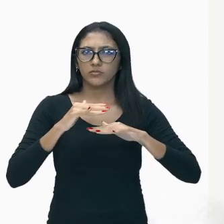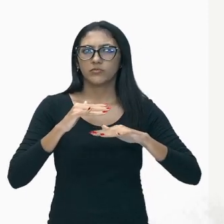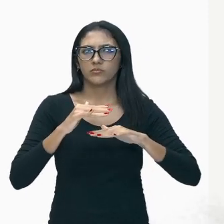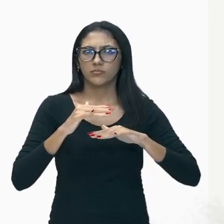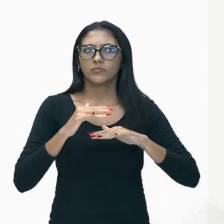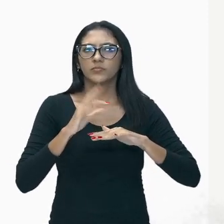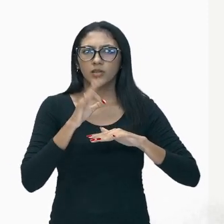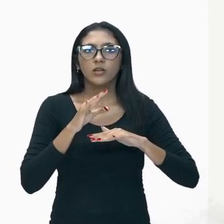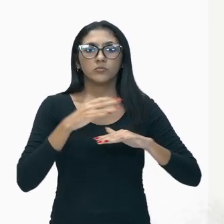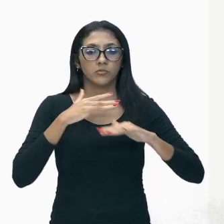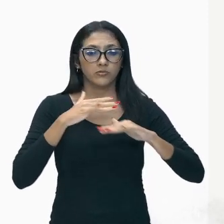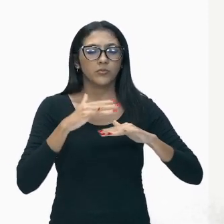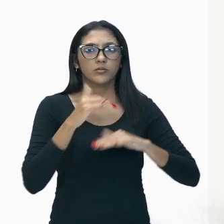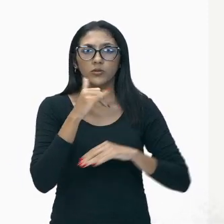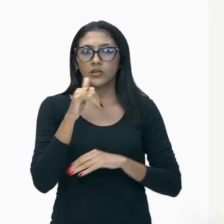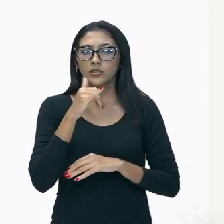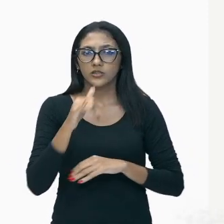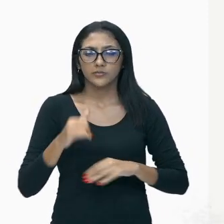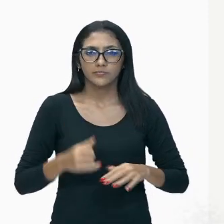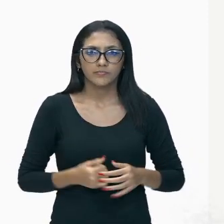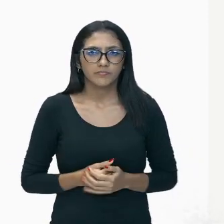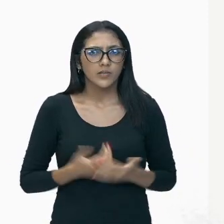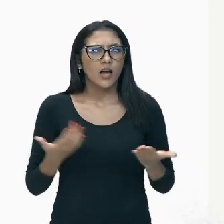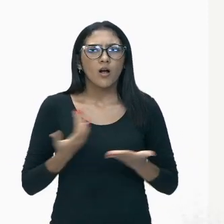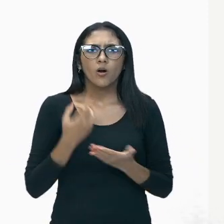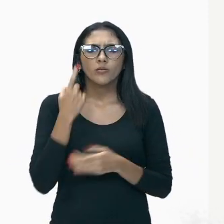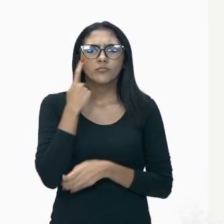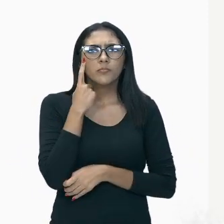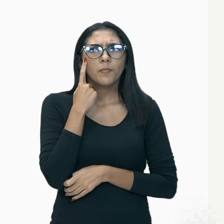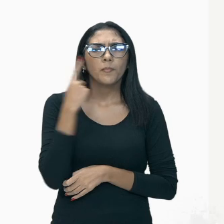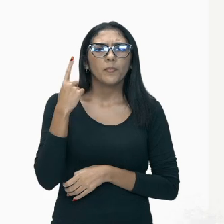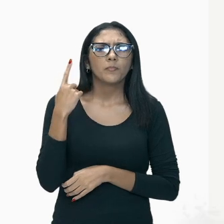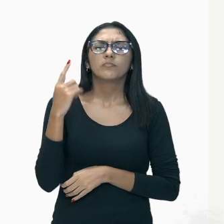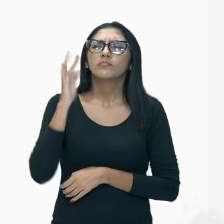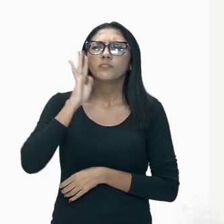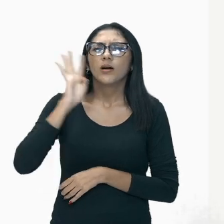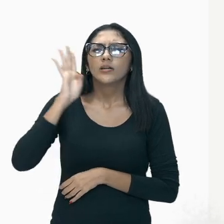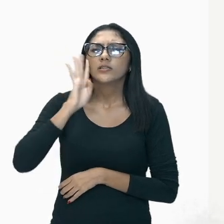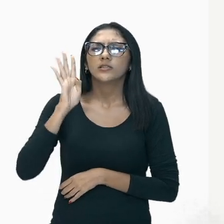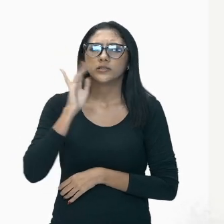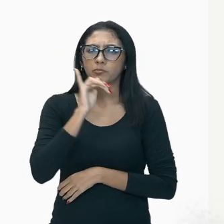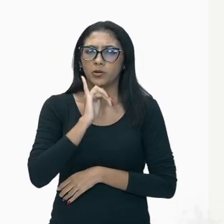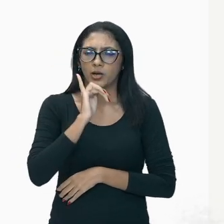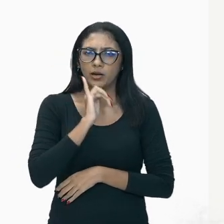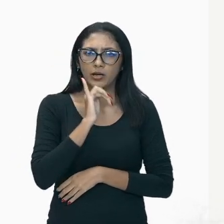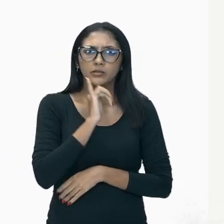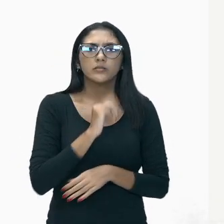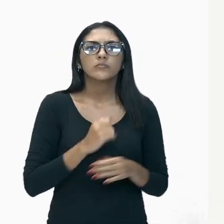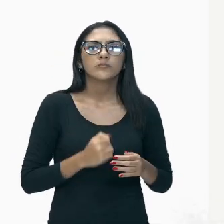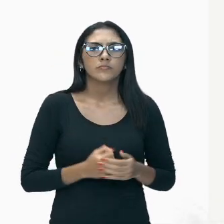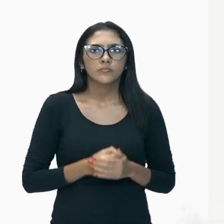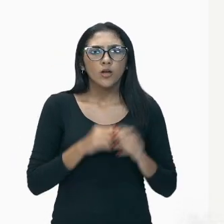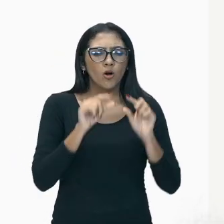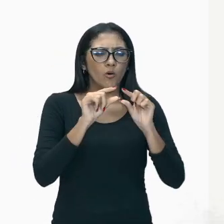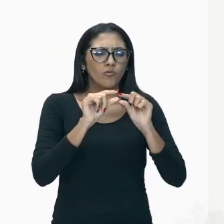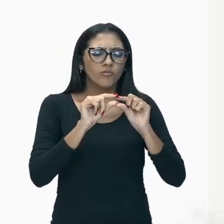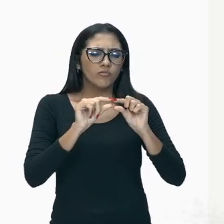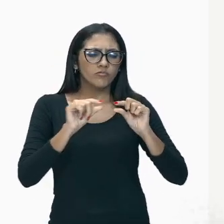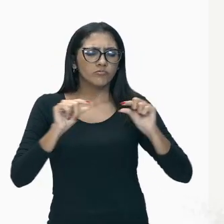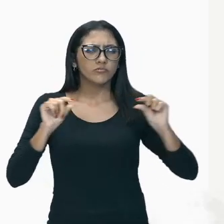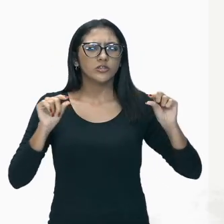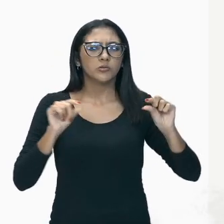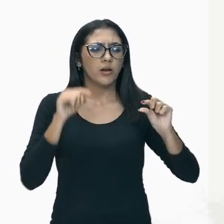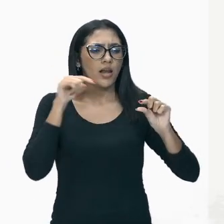E vamos fazer de conta, vamos imaginar que eu tenho aqui um fio condutor e tem lá